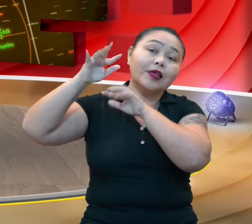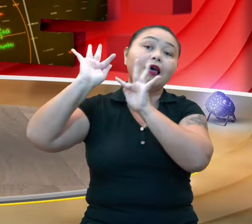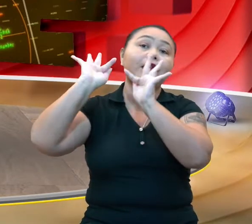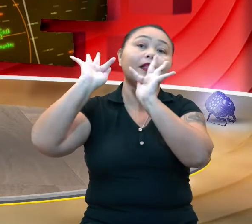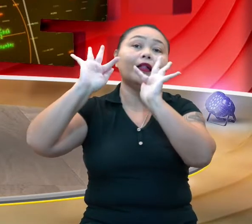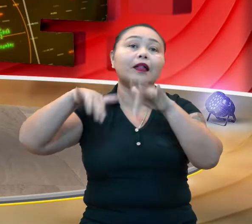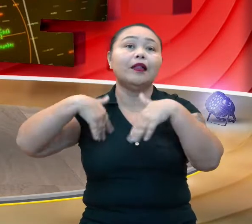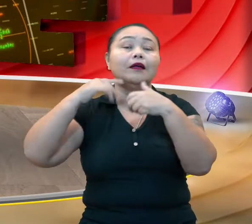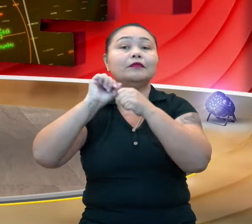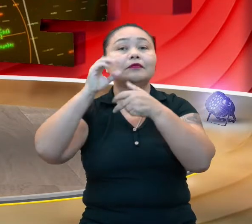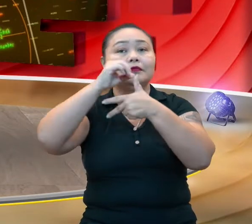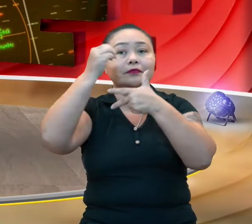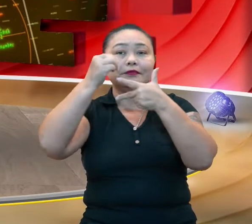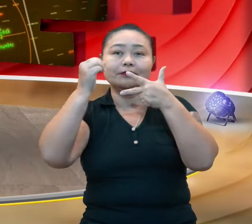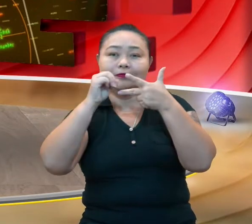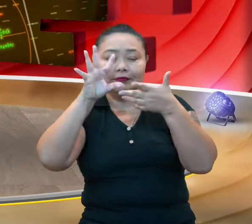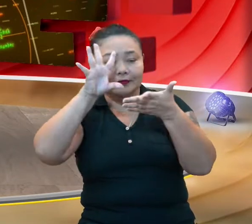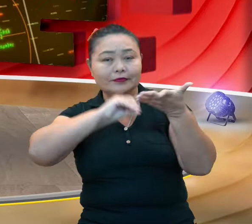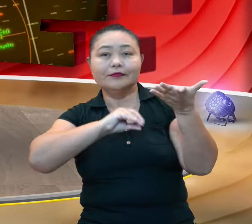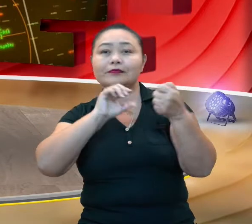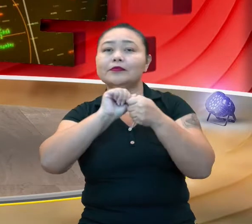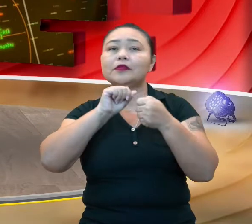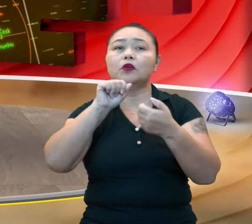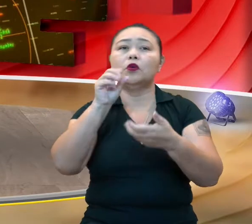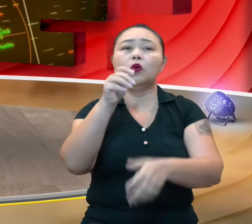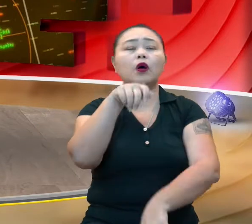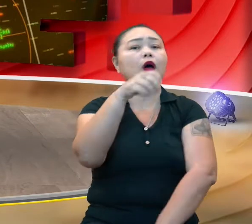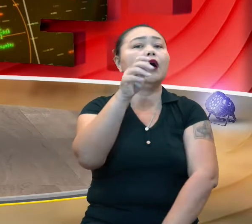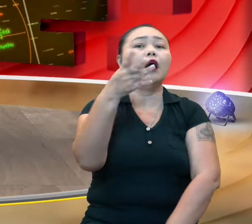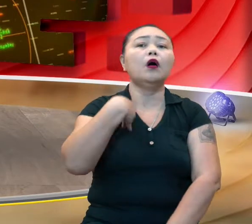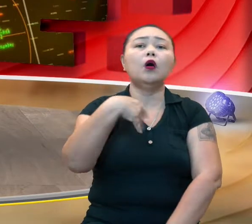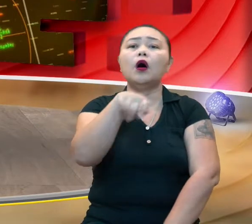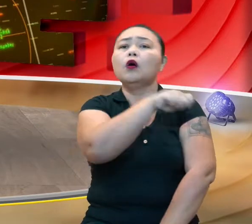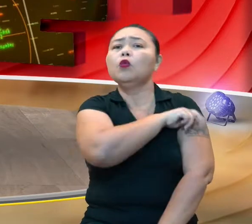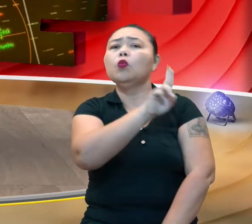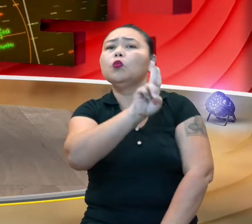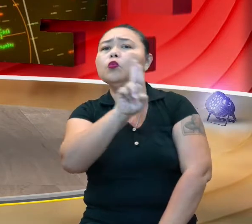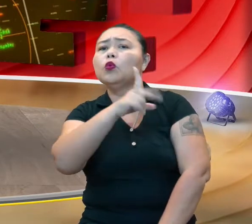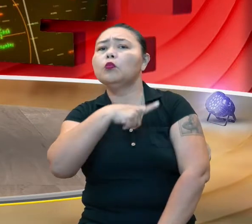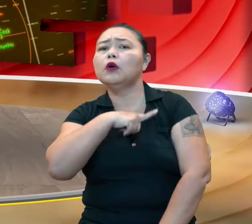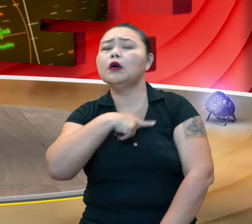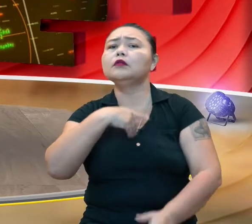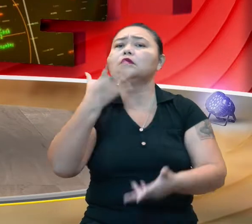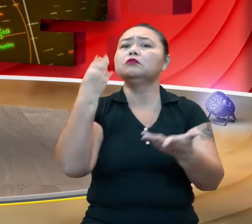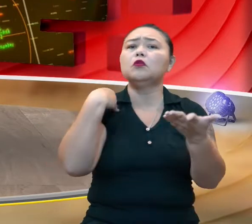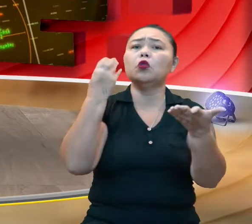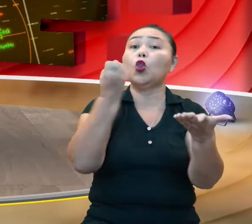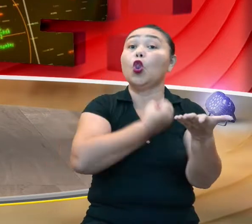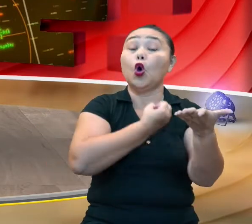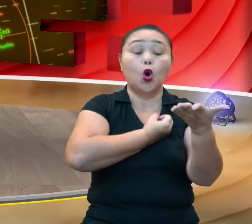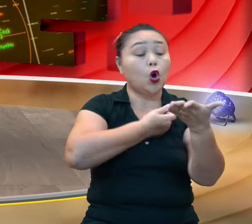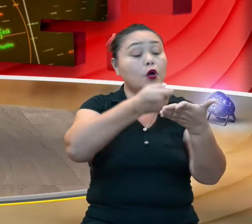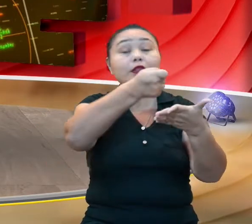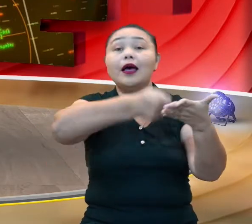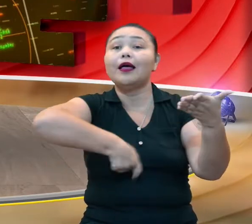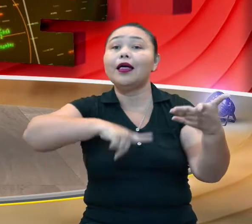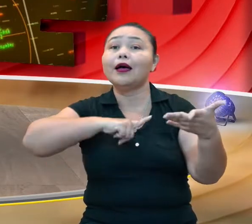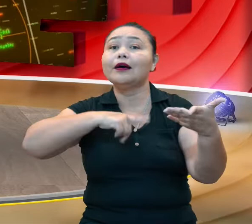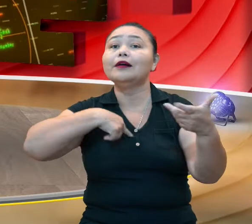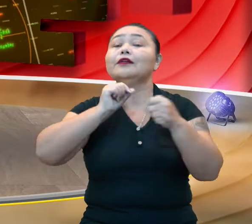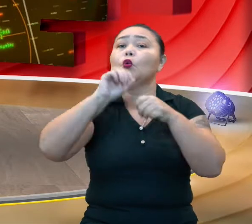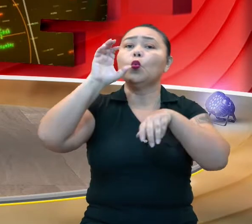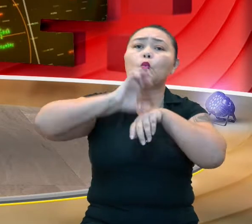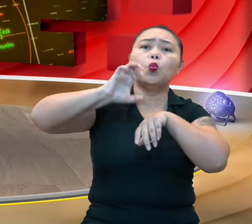postagens dos professores presenciais, fulano com nota tal em redação, média tal no Enem, escolheu o curso tal, indicado